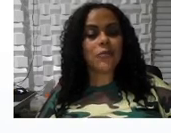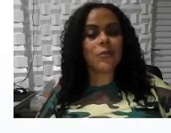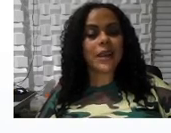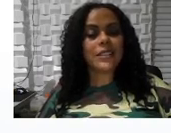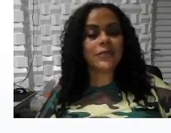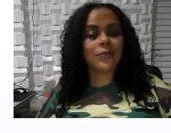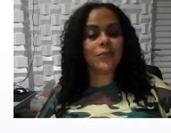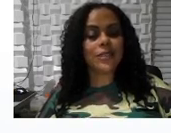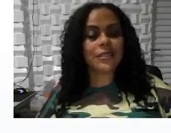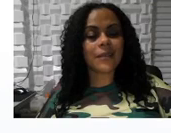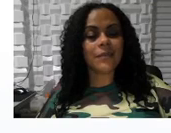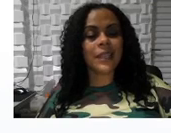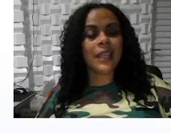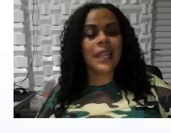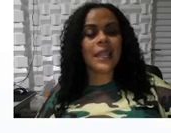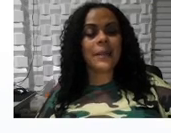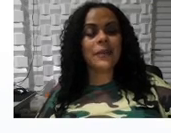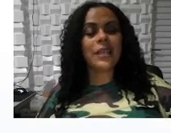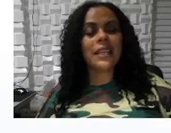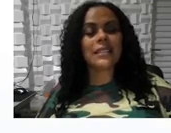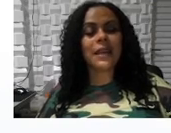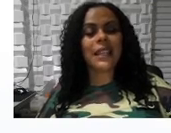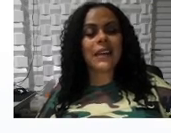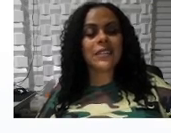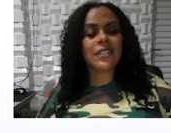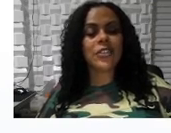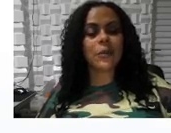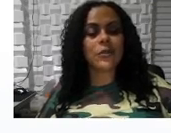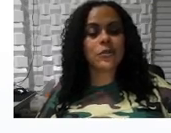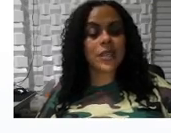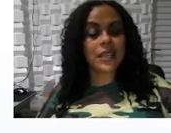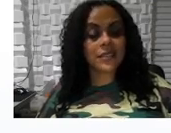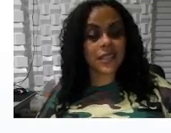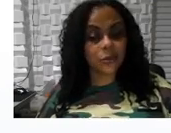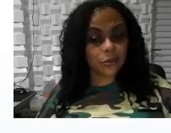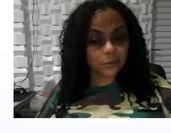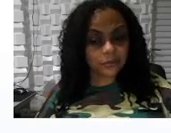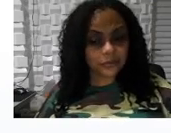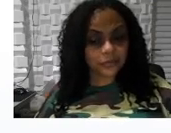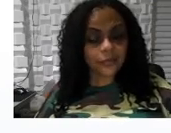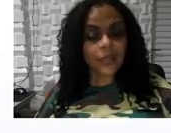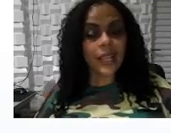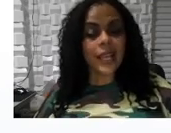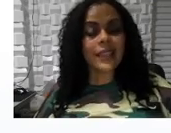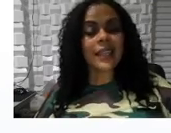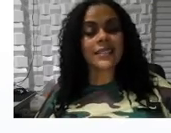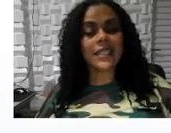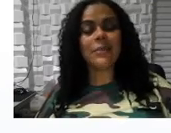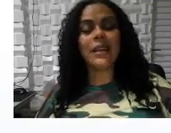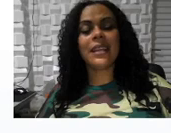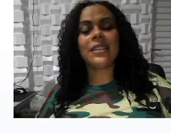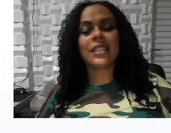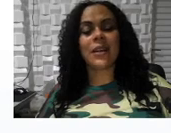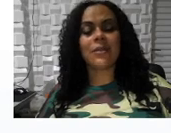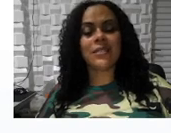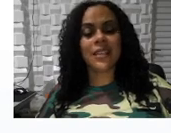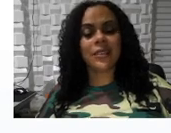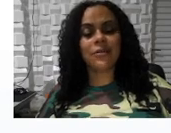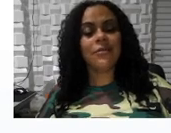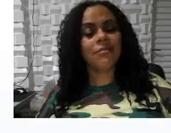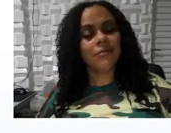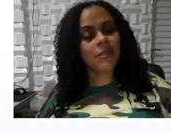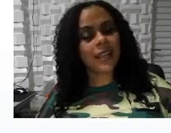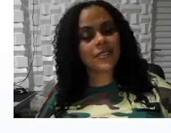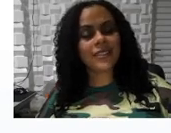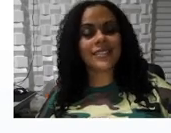mais força. Lembrando que as palavras que já possuem acento, na sílaba em que está o acento, no